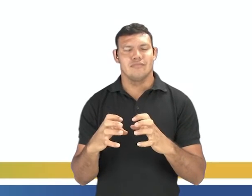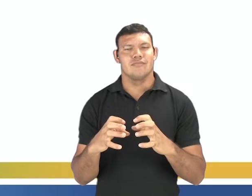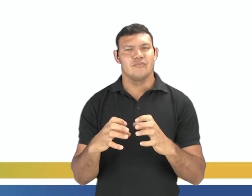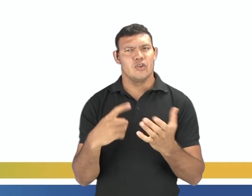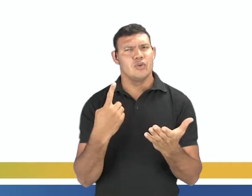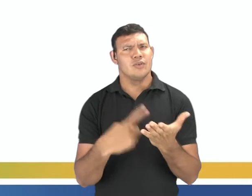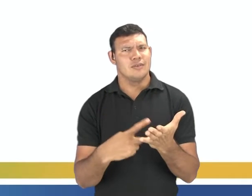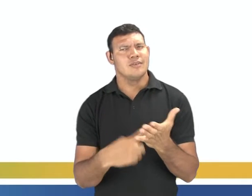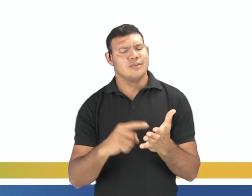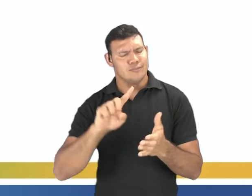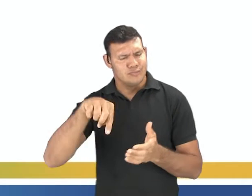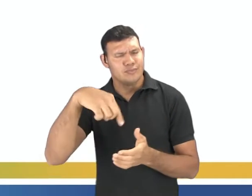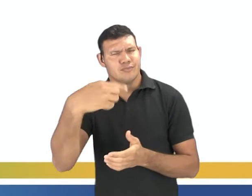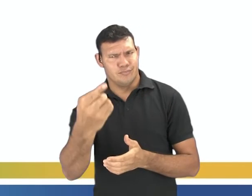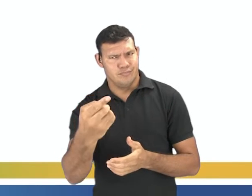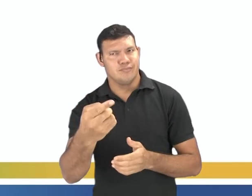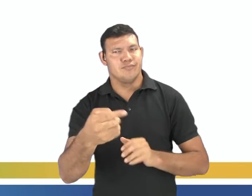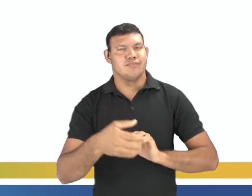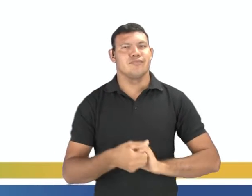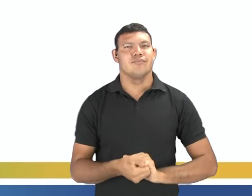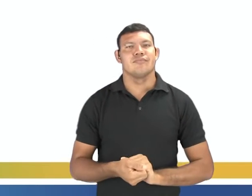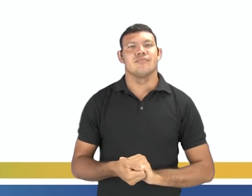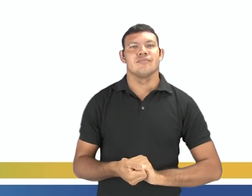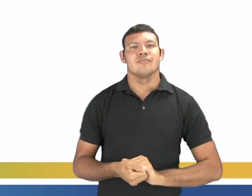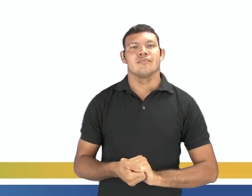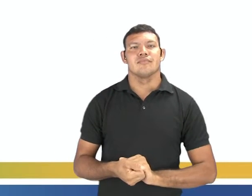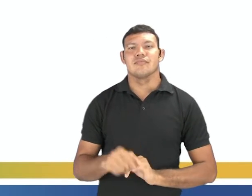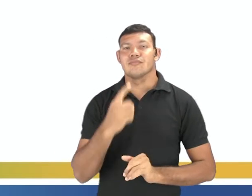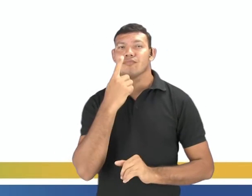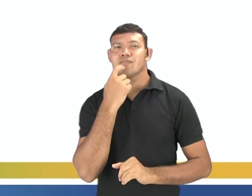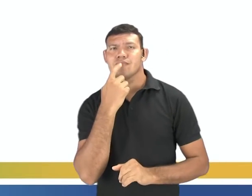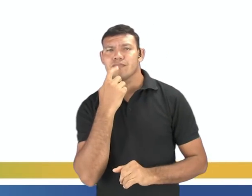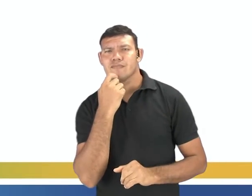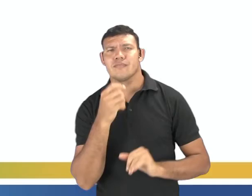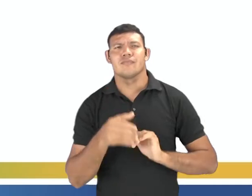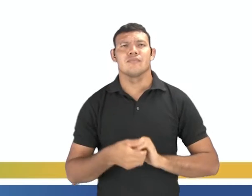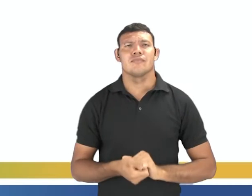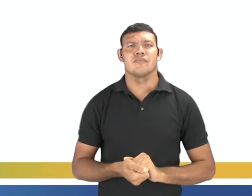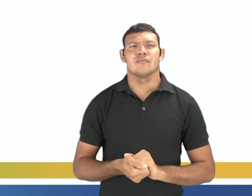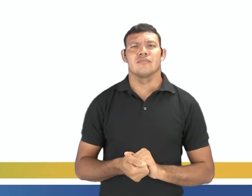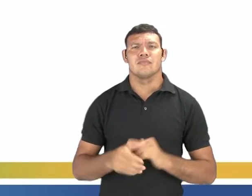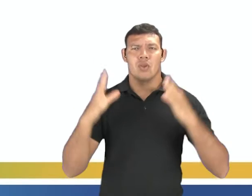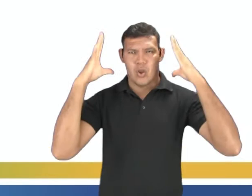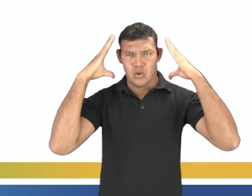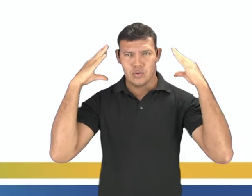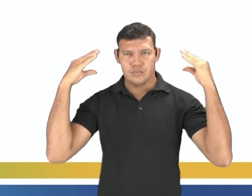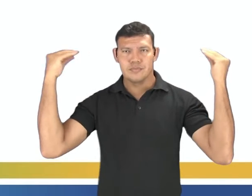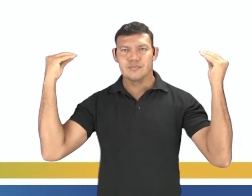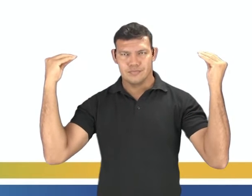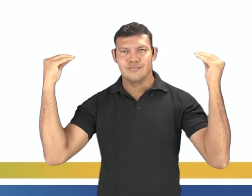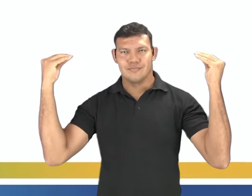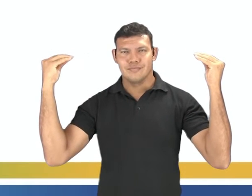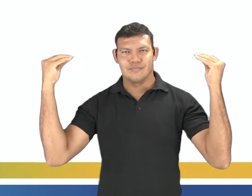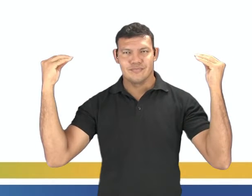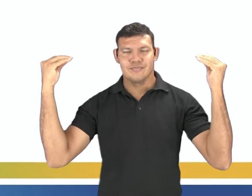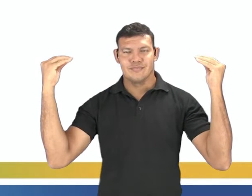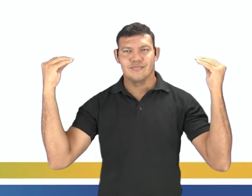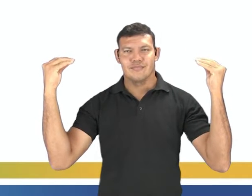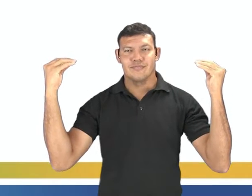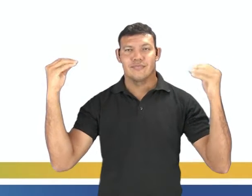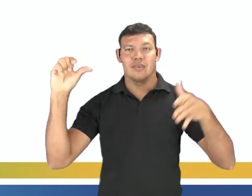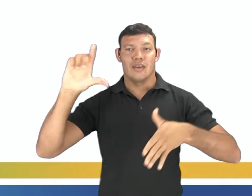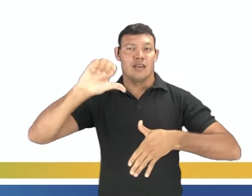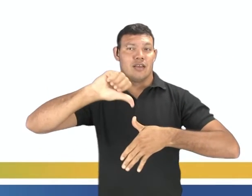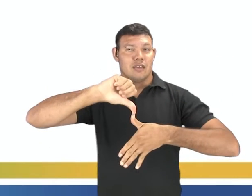acerto, mas a gente vai ver isso mais para frente. E de vermelho, possessões holandesas, que você consegue verificar isso na América